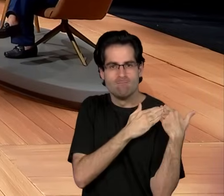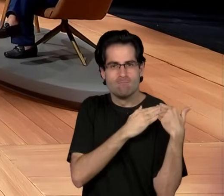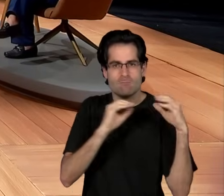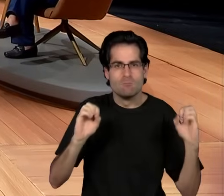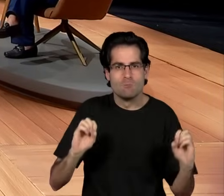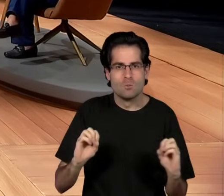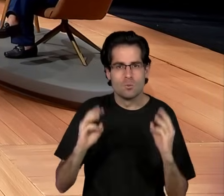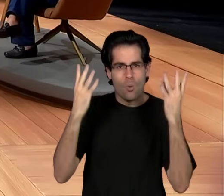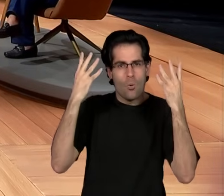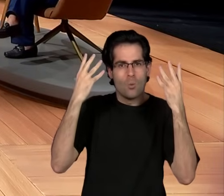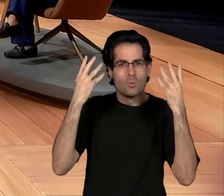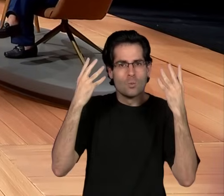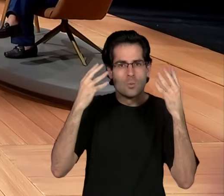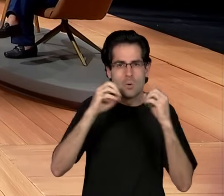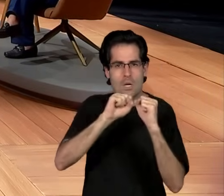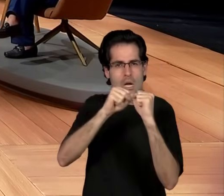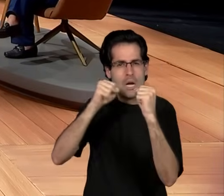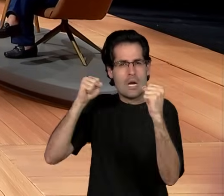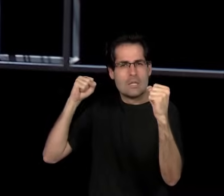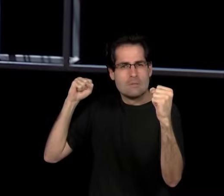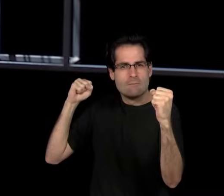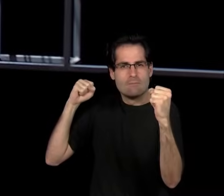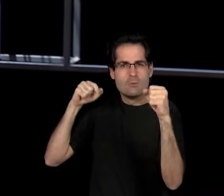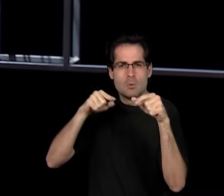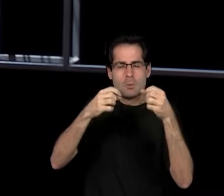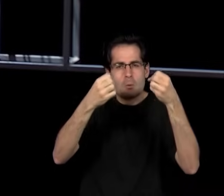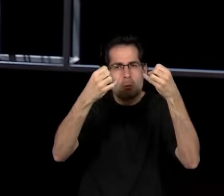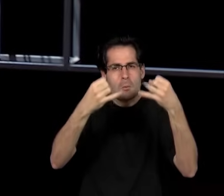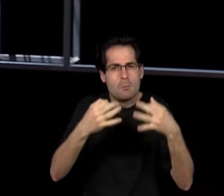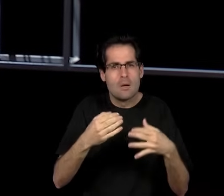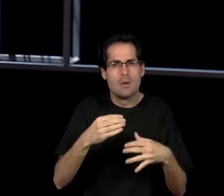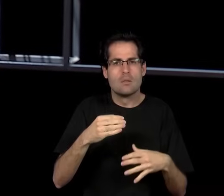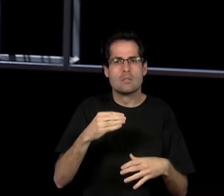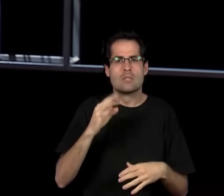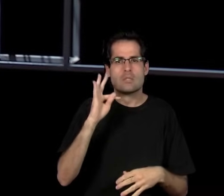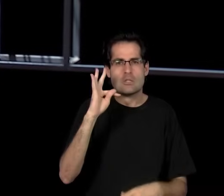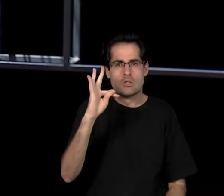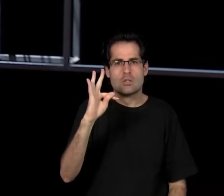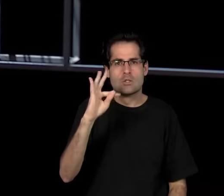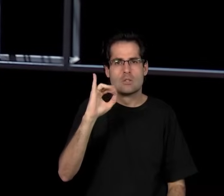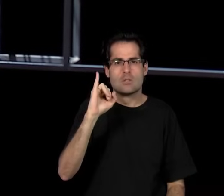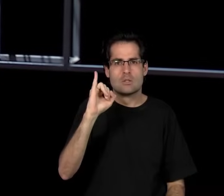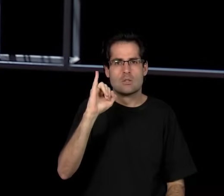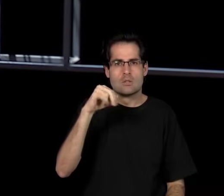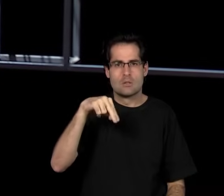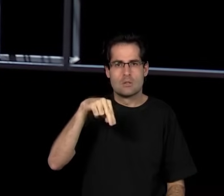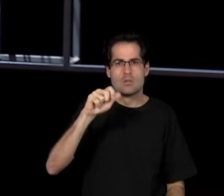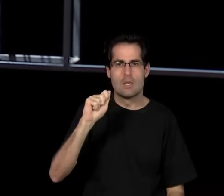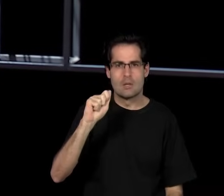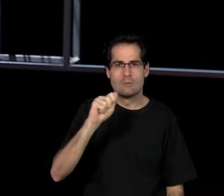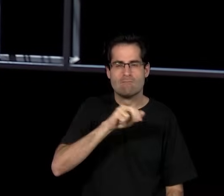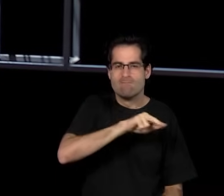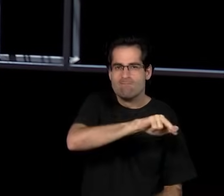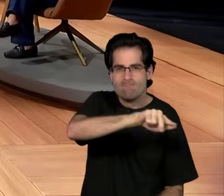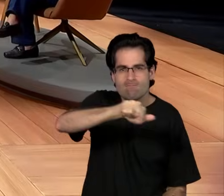você falou, o show da Tina Turner, David Bowie e por aí vai. A gente preparou um quadro sobre